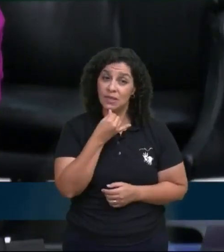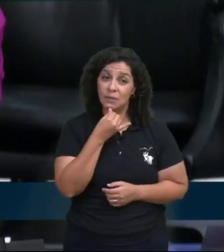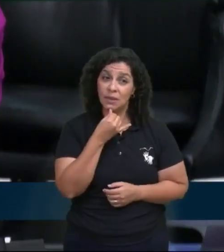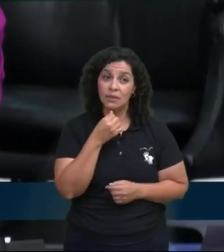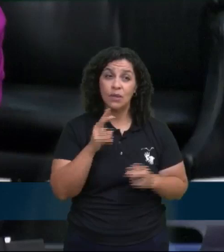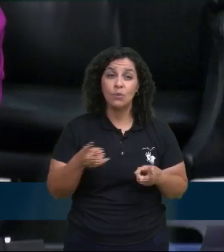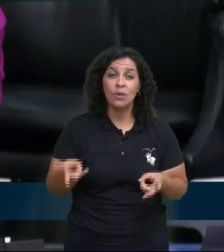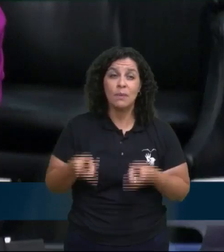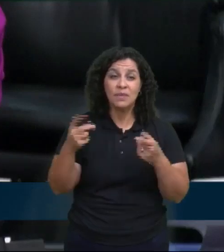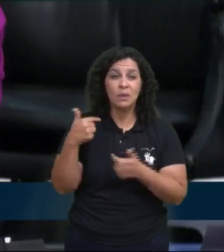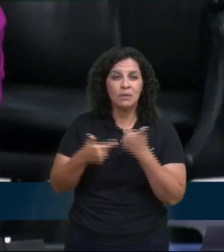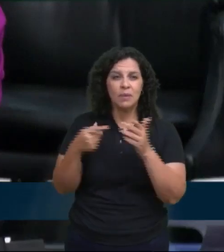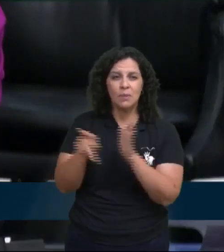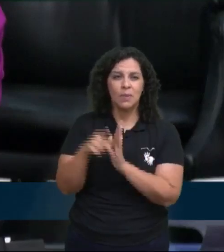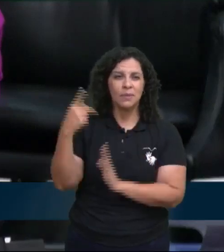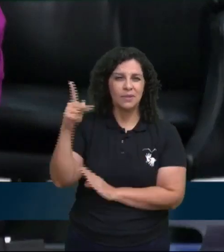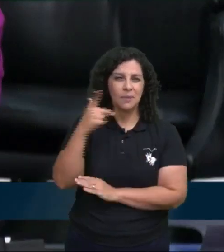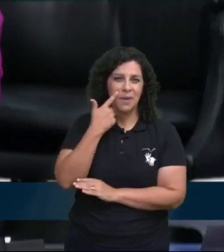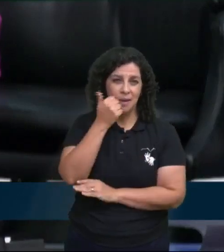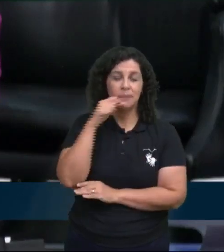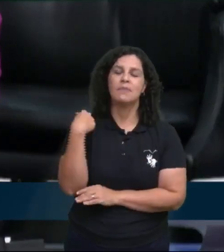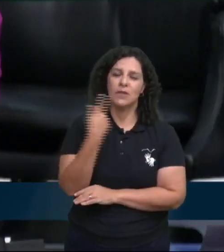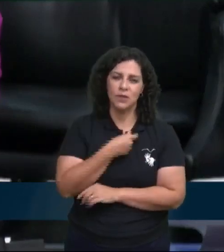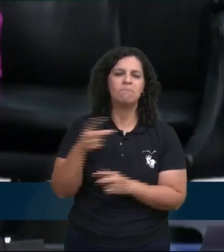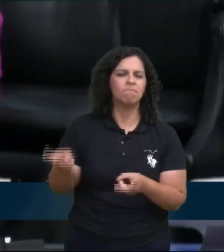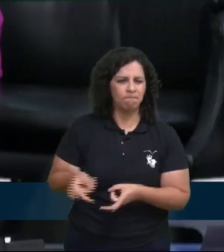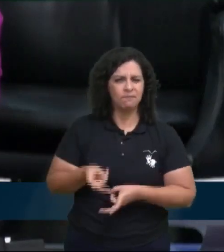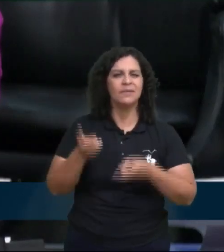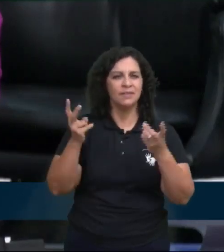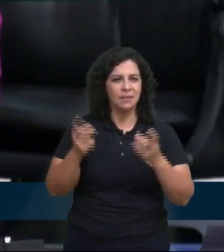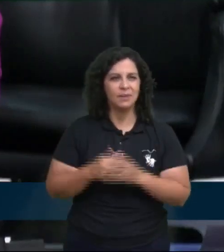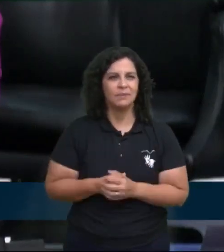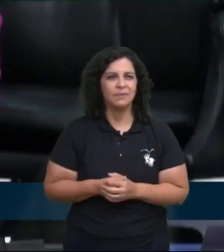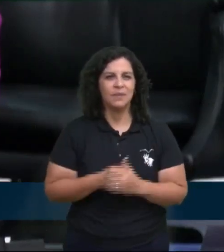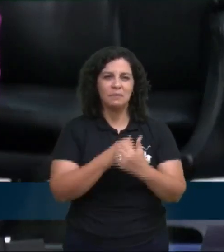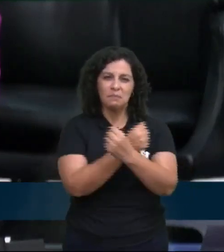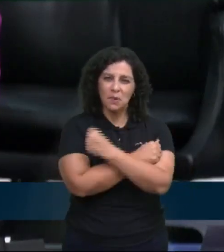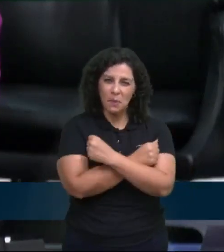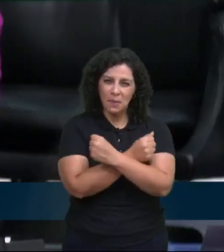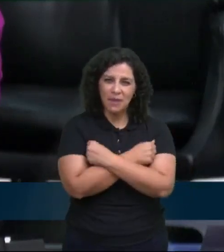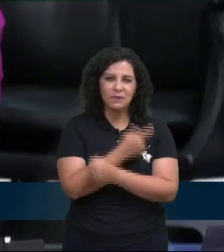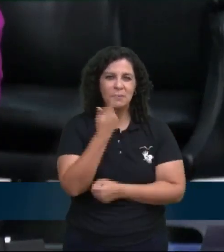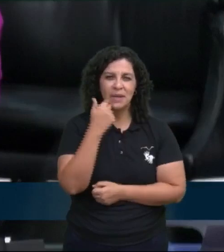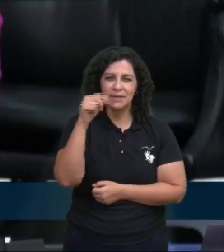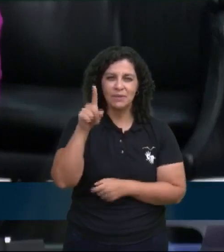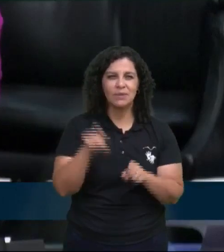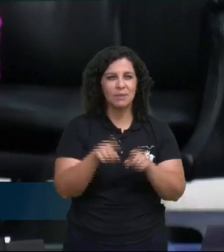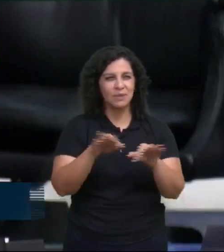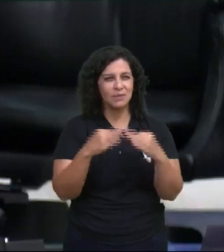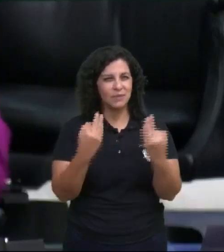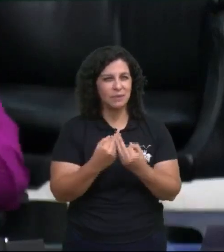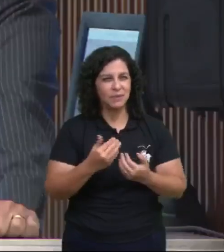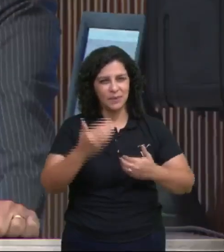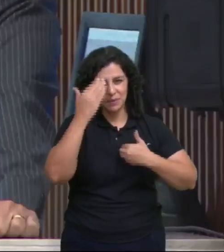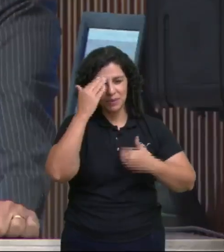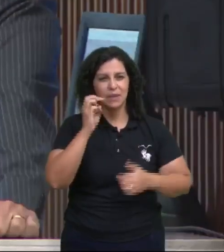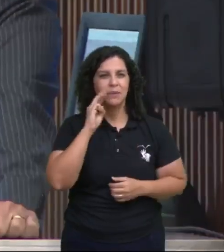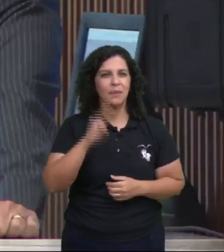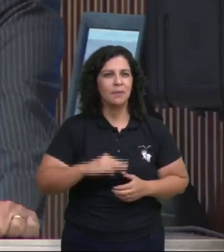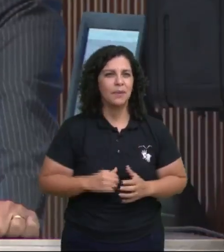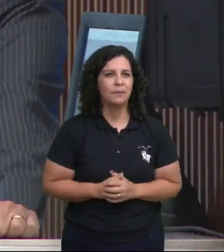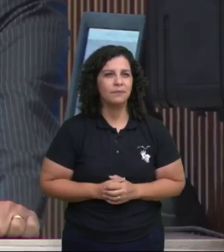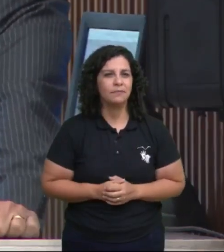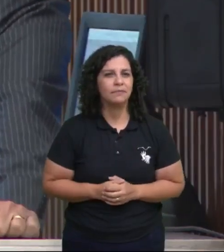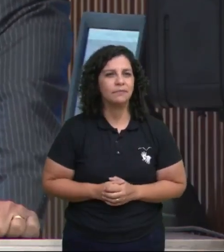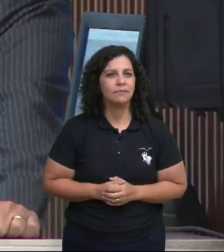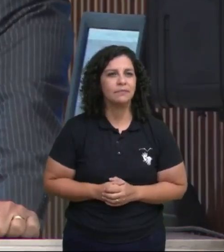reconheceu esse trabalho. Mas nós reconhecemos. Então, Obrigado. deixo meu abraço ao seu pai e a toda a sua família. Obrigado, Mabel. Deputado